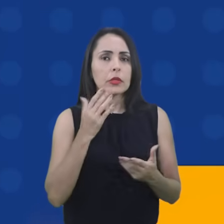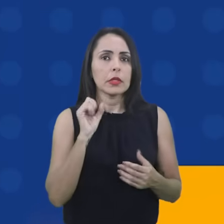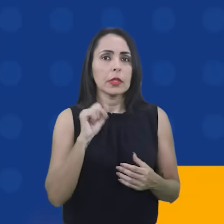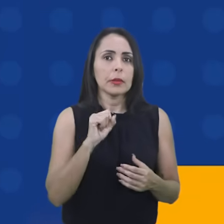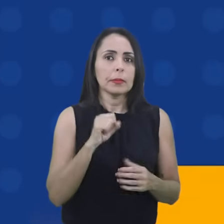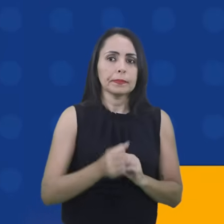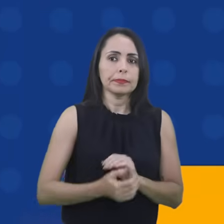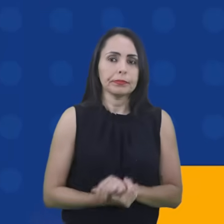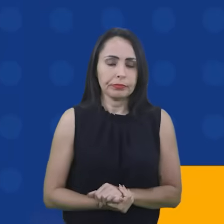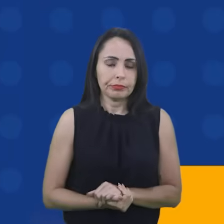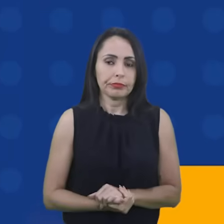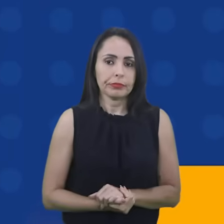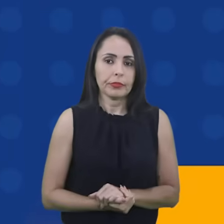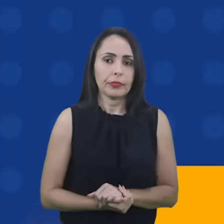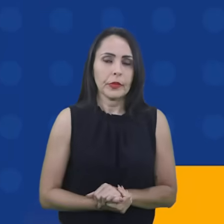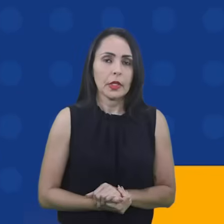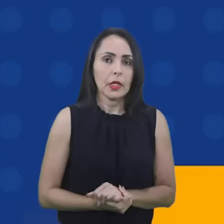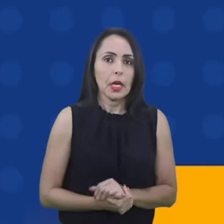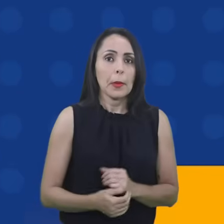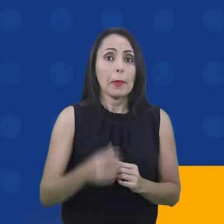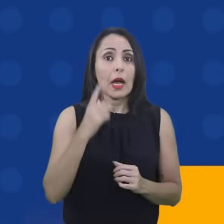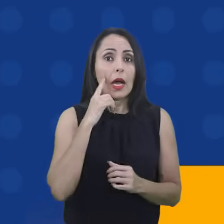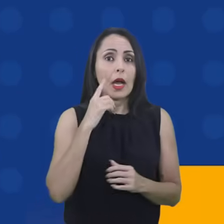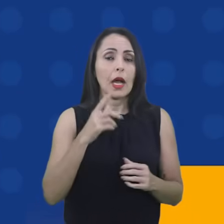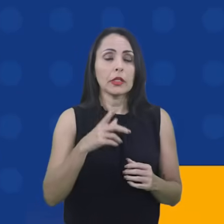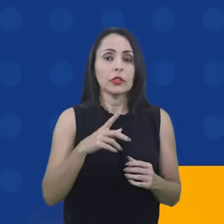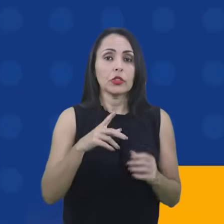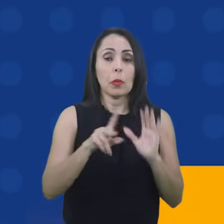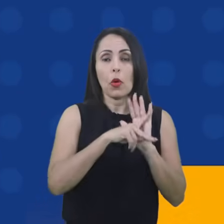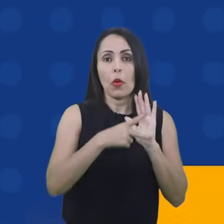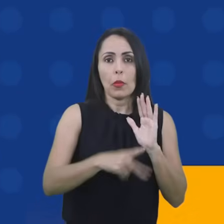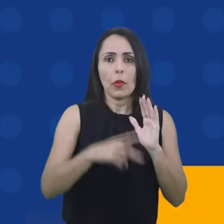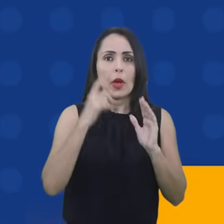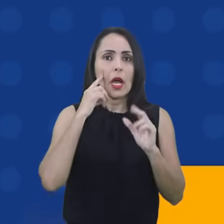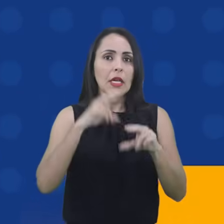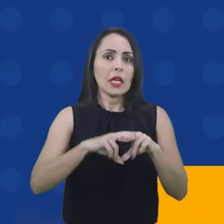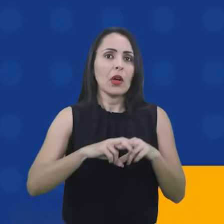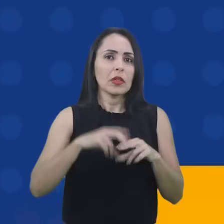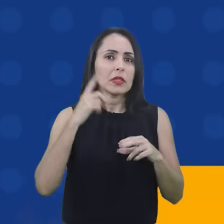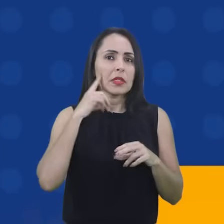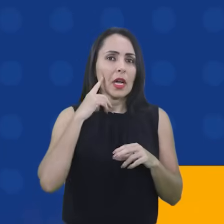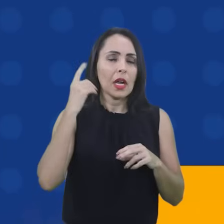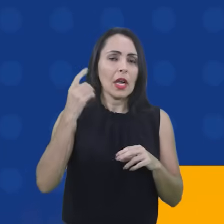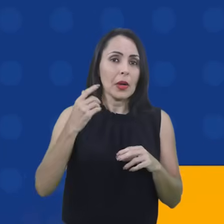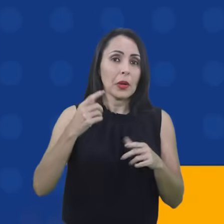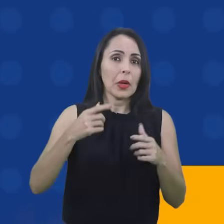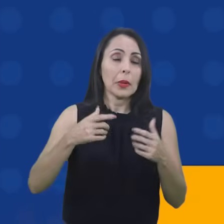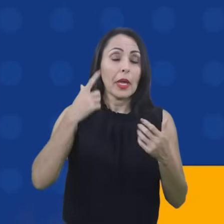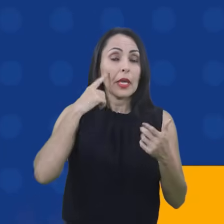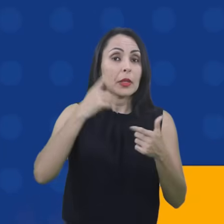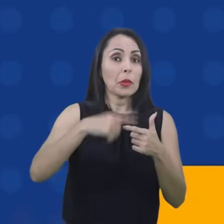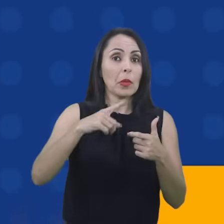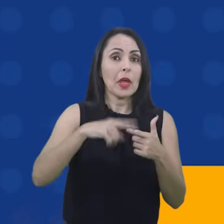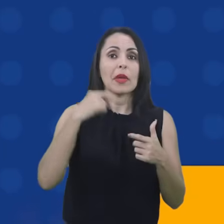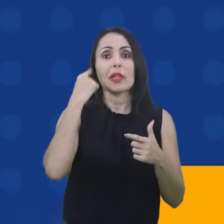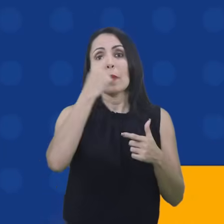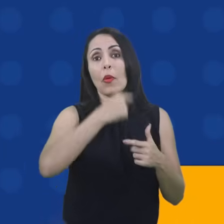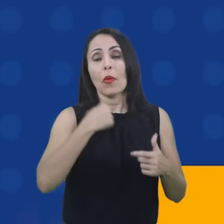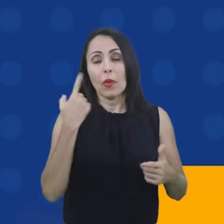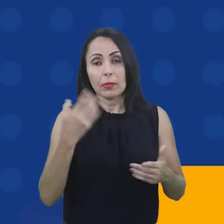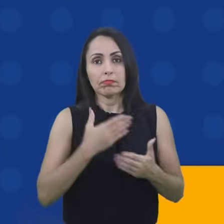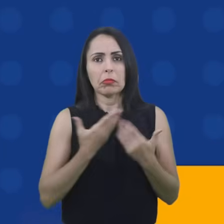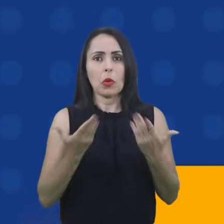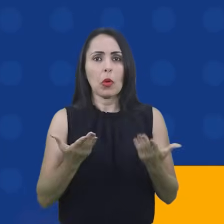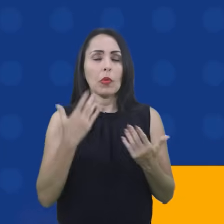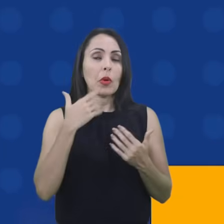cariogênicos, que são aqueles alimentos mais propensos a causar, né, cárie, né, problemas bucais, né. Quais seriam esses